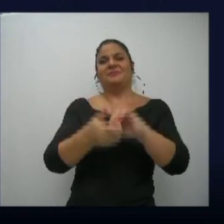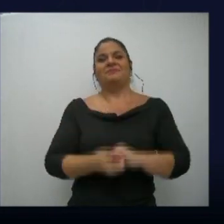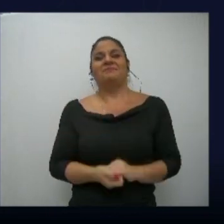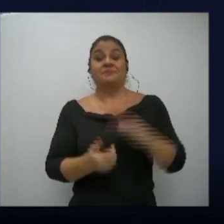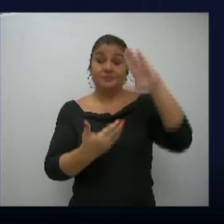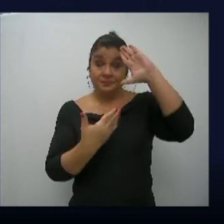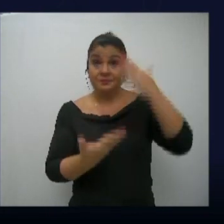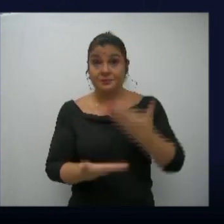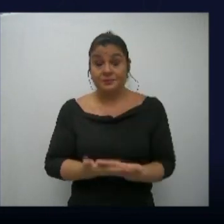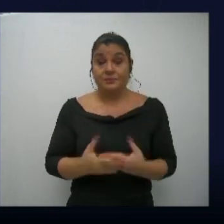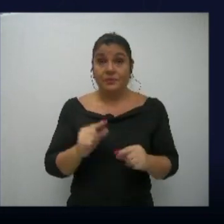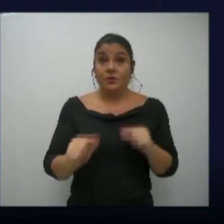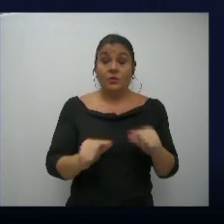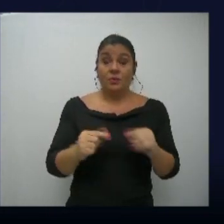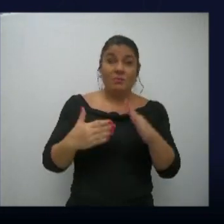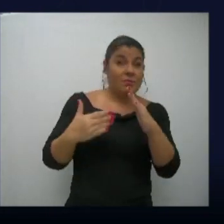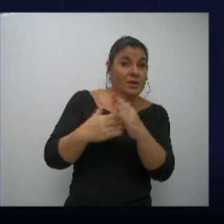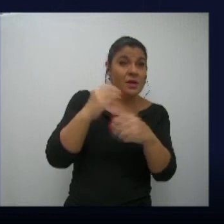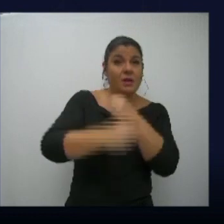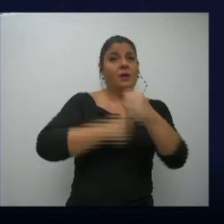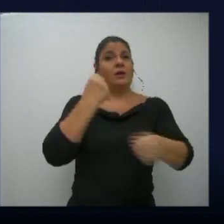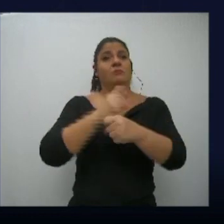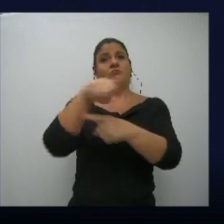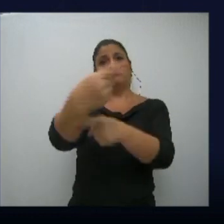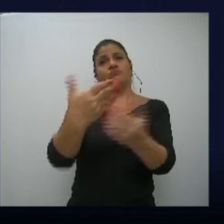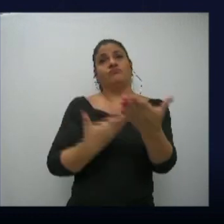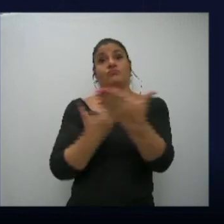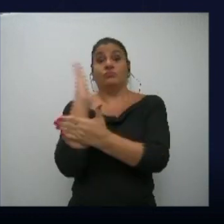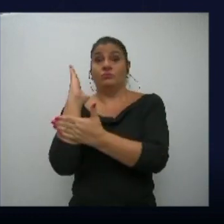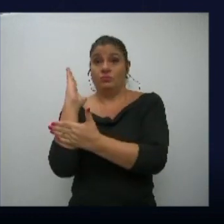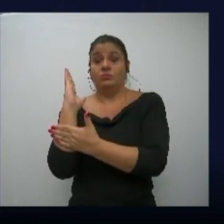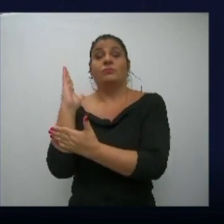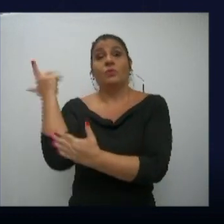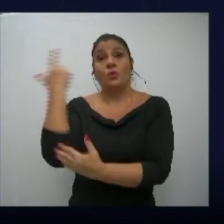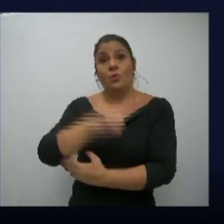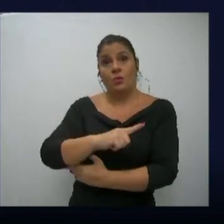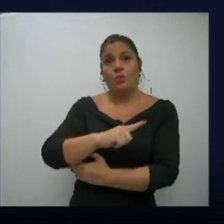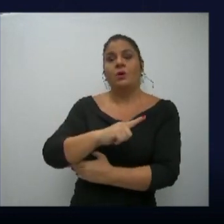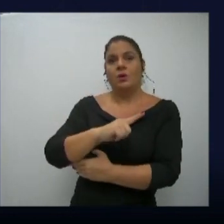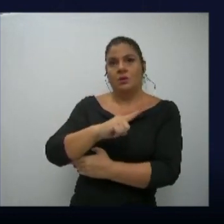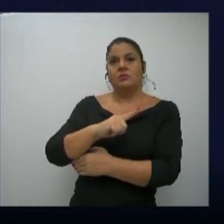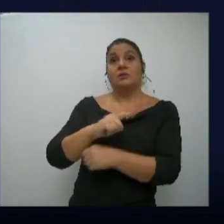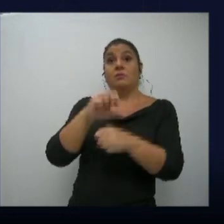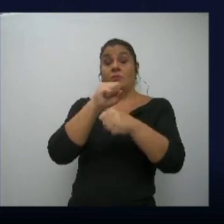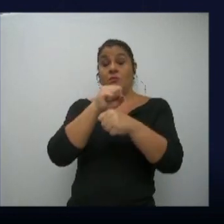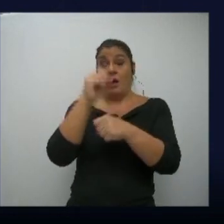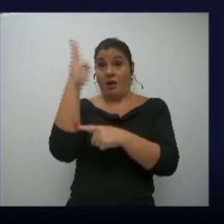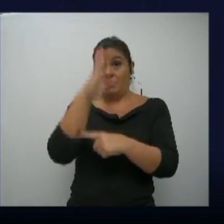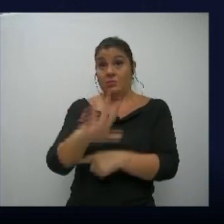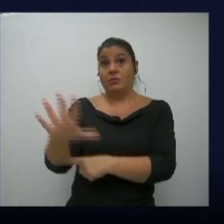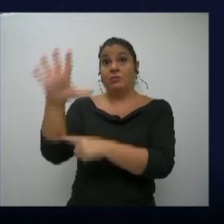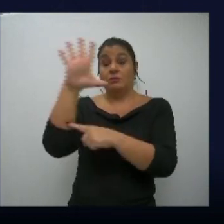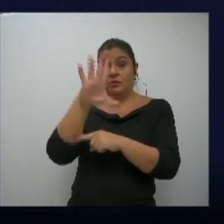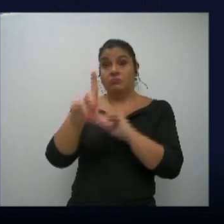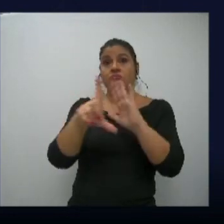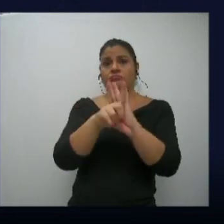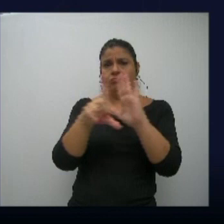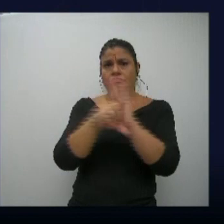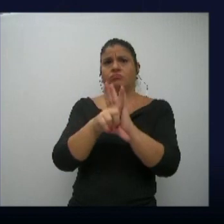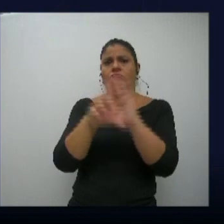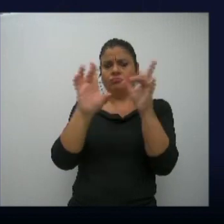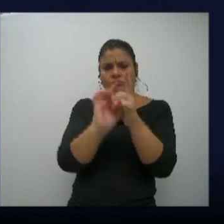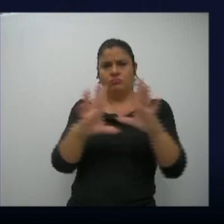hoje eu acredito que no máximo um ano que vem a gente vai ter aprovação da Super Volte no Brasil e com isso a gente queria